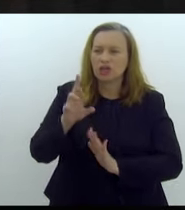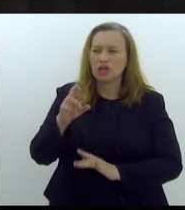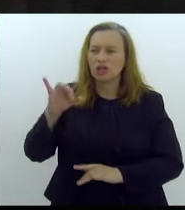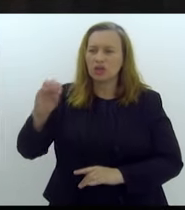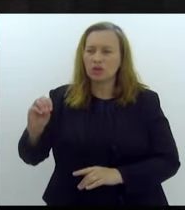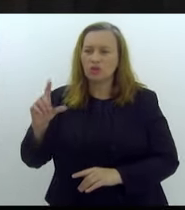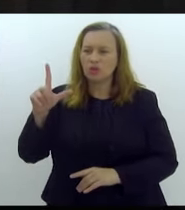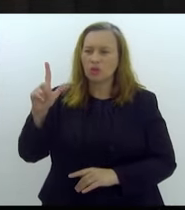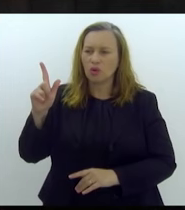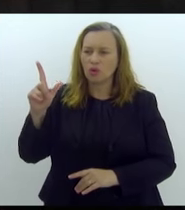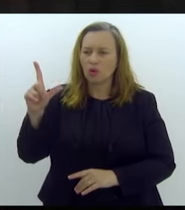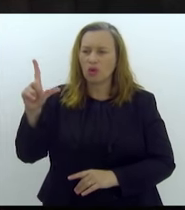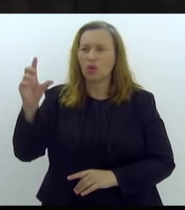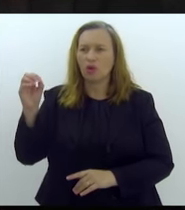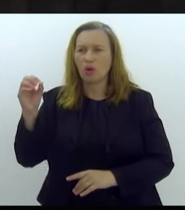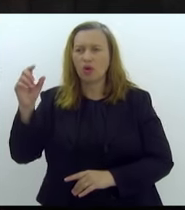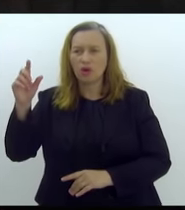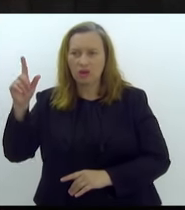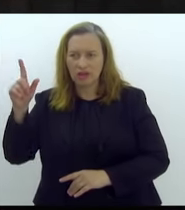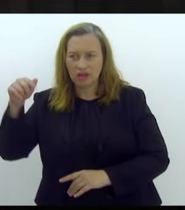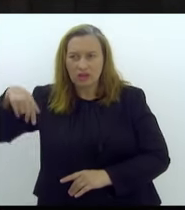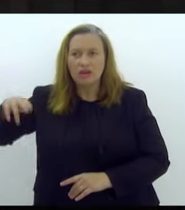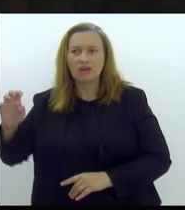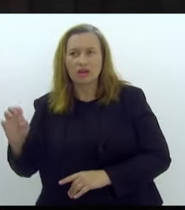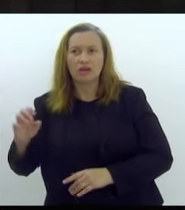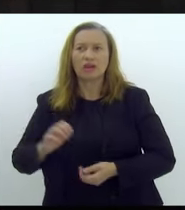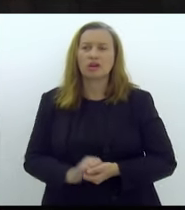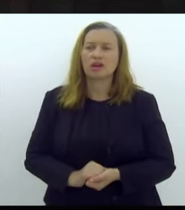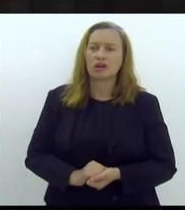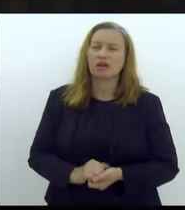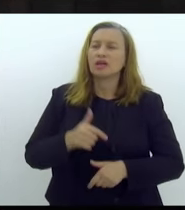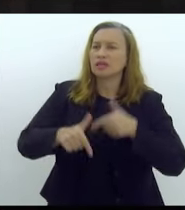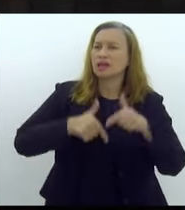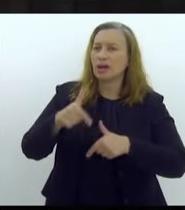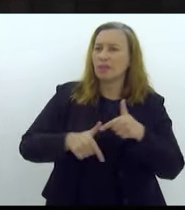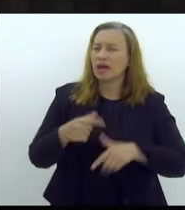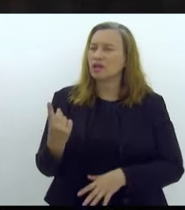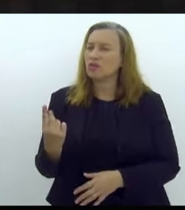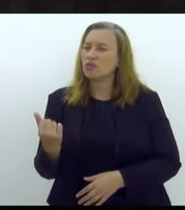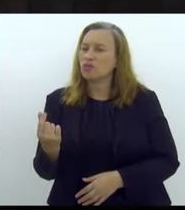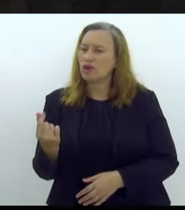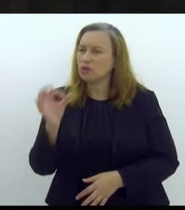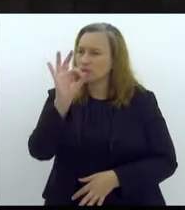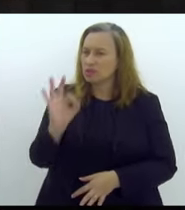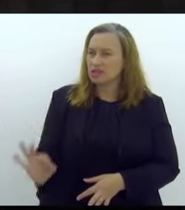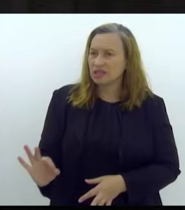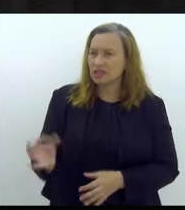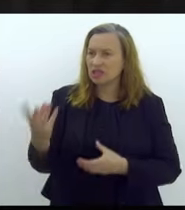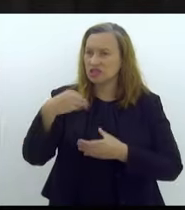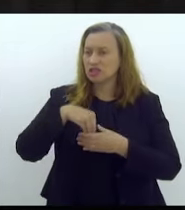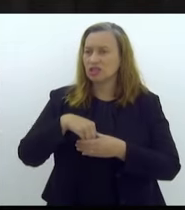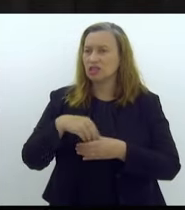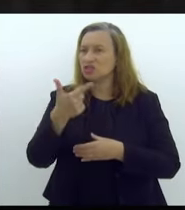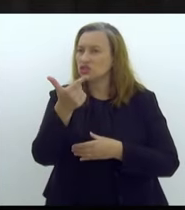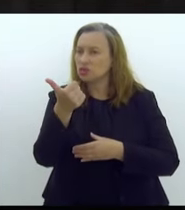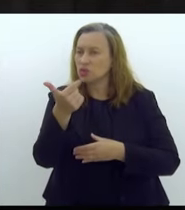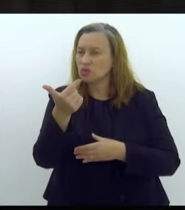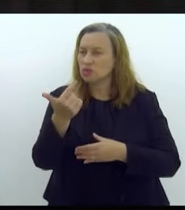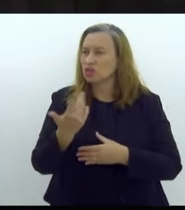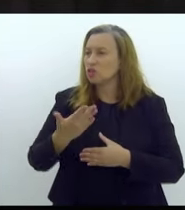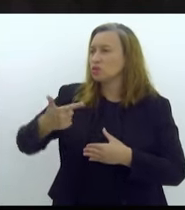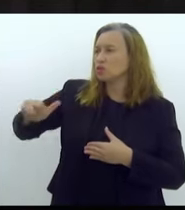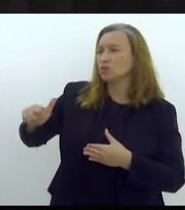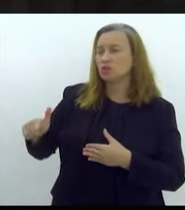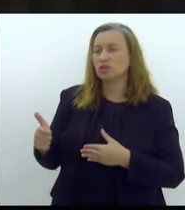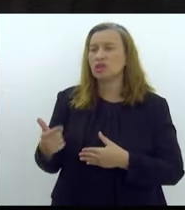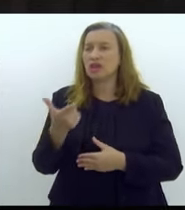dos atacadistas, trabalha com alíquota interna de 12, e para os outros é